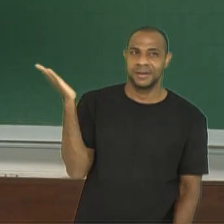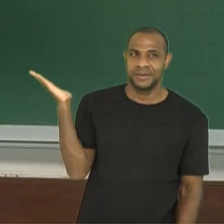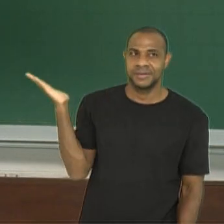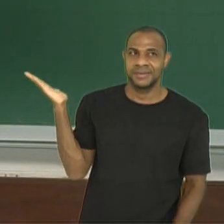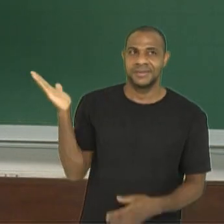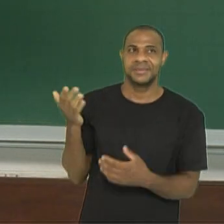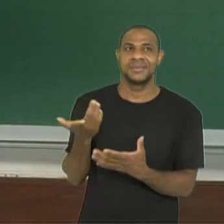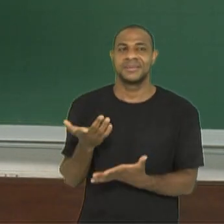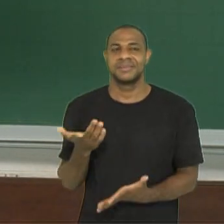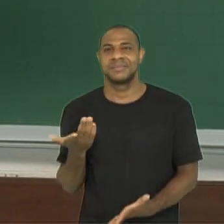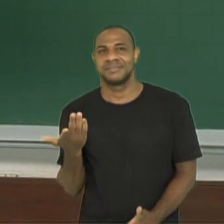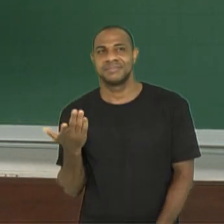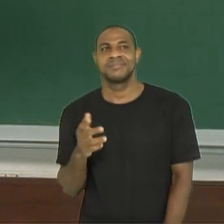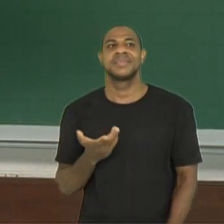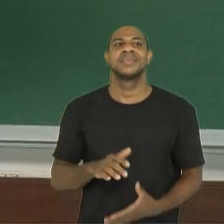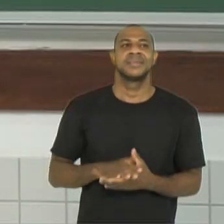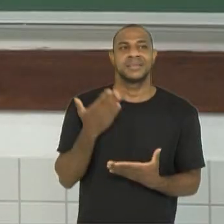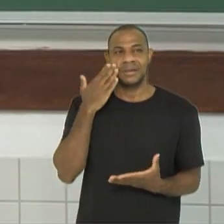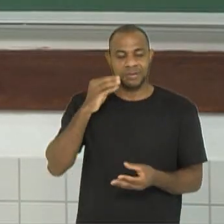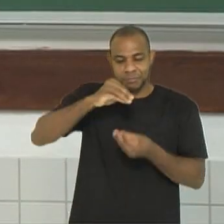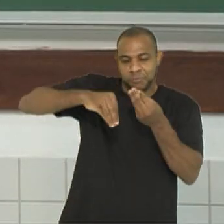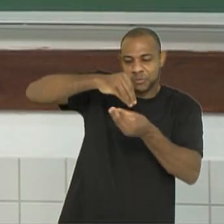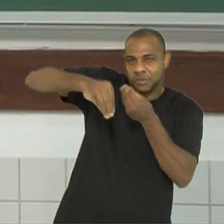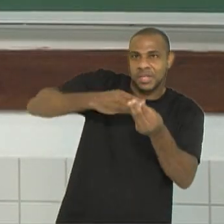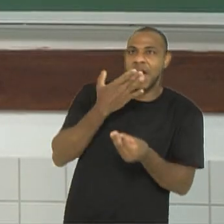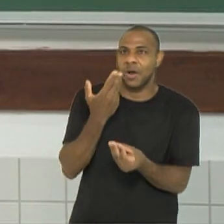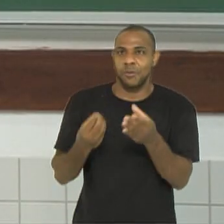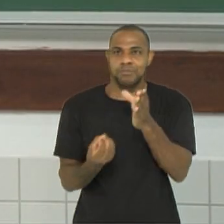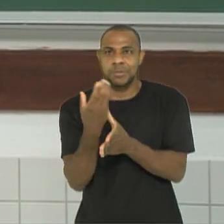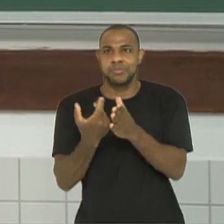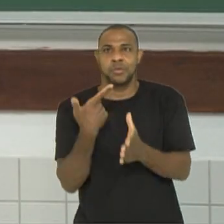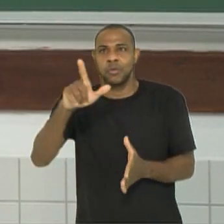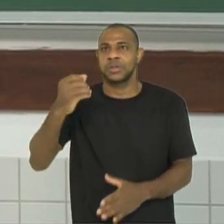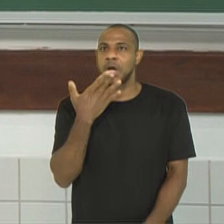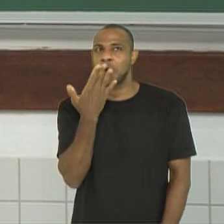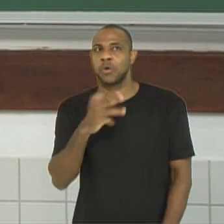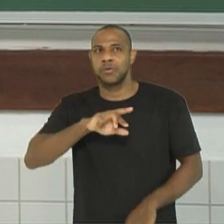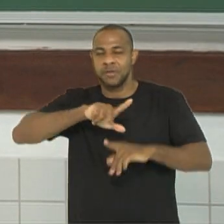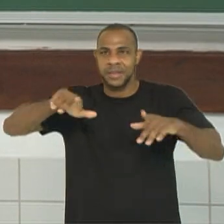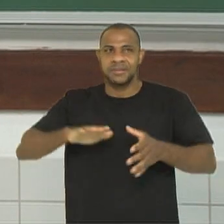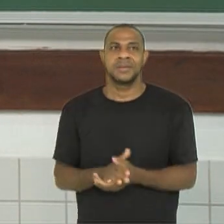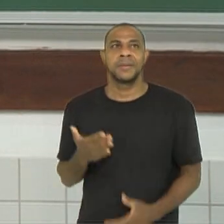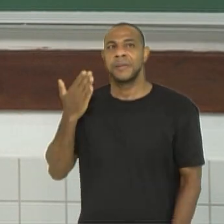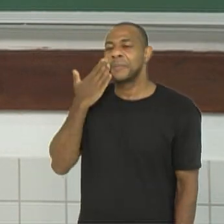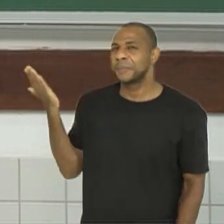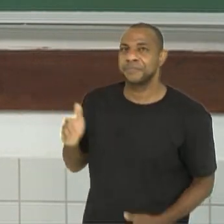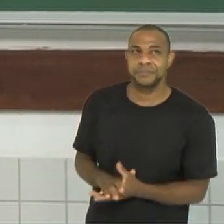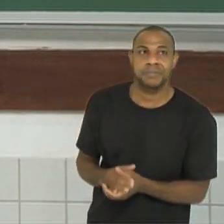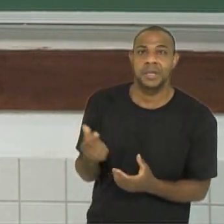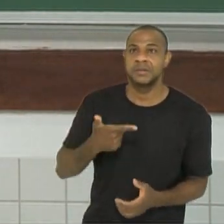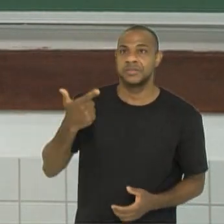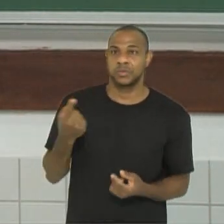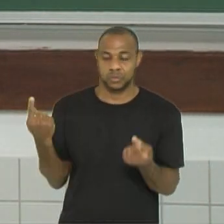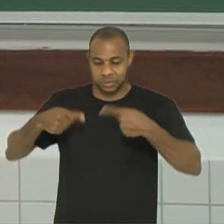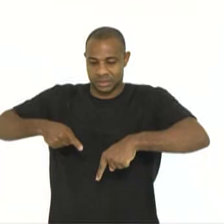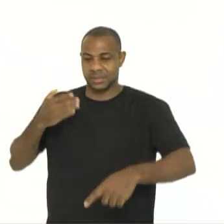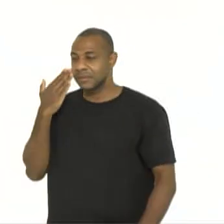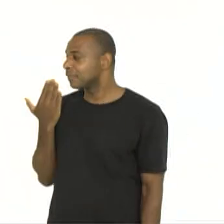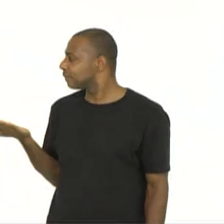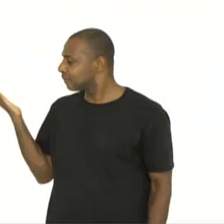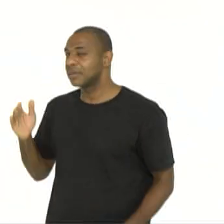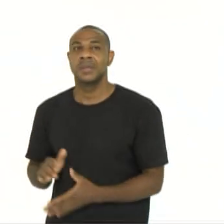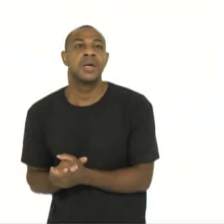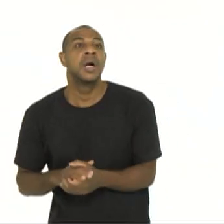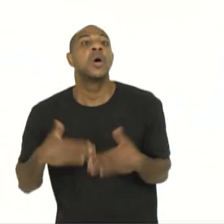cor vermelho alaranjado, tá legal? E assim vai, tá bom? Beleza, agora vamos lá para o nosso segundo quiz, então, para ver se você prestou bem atenção.